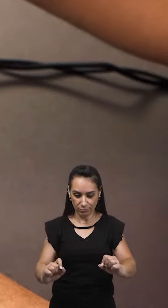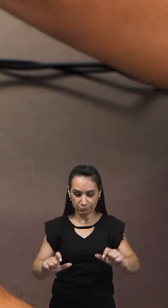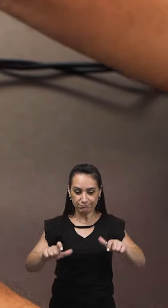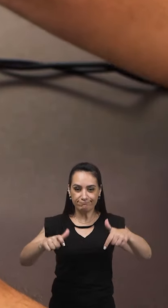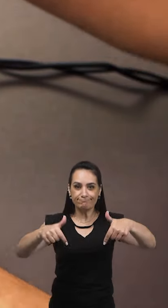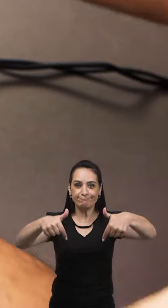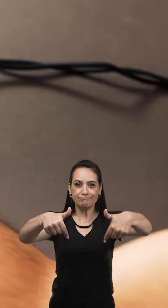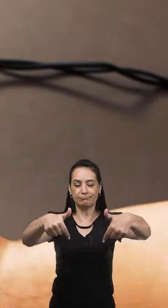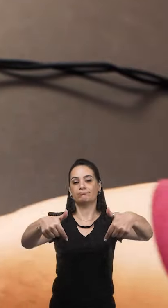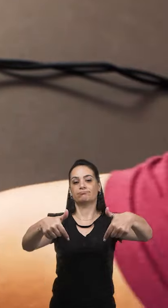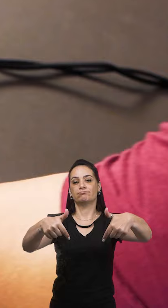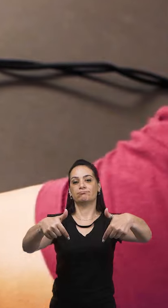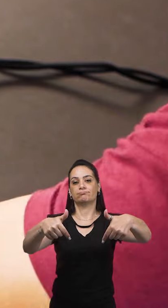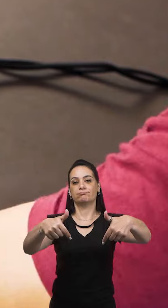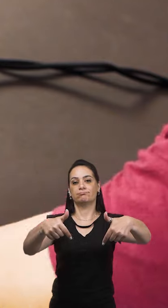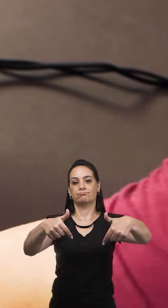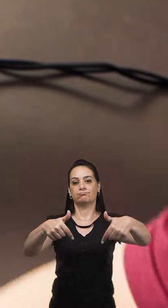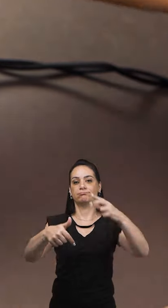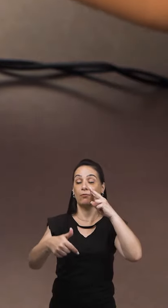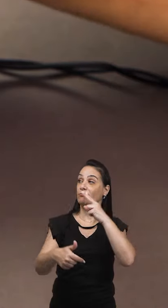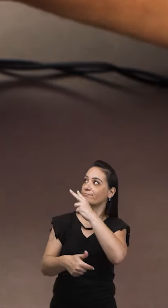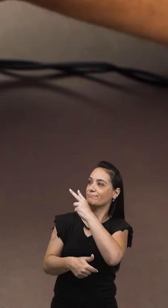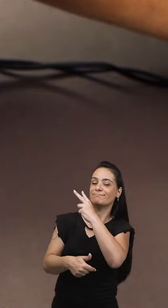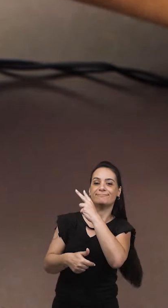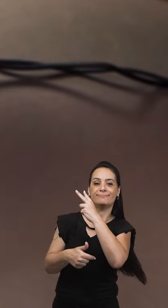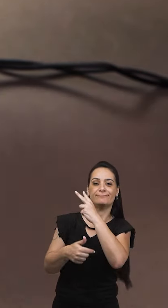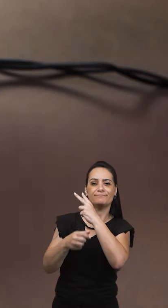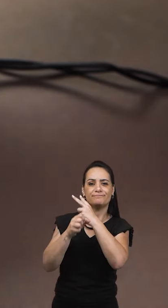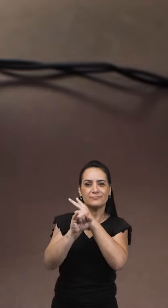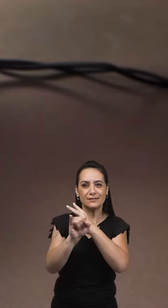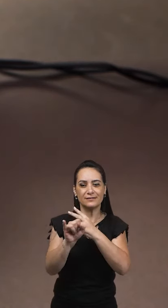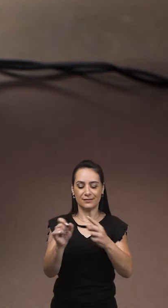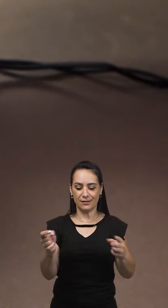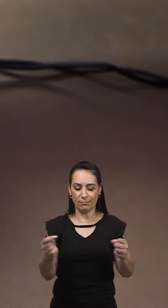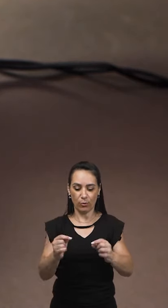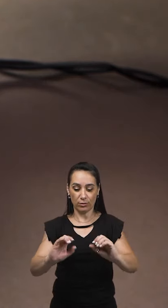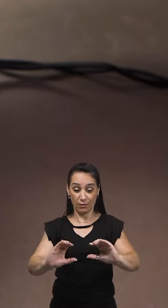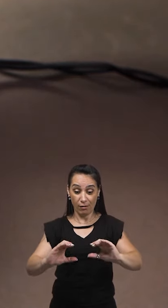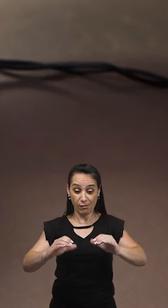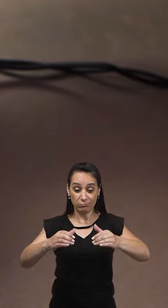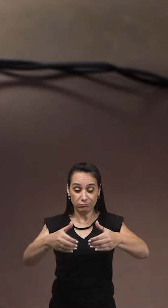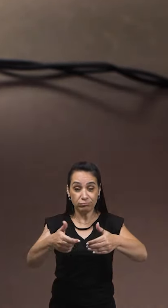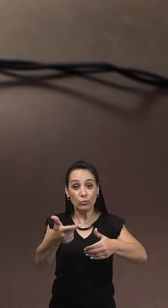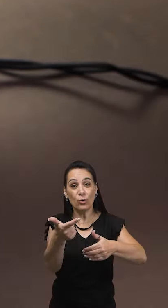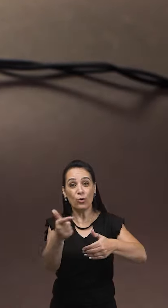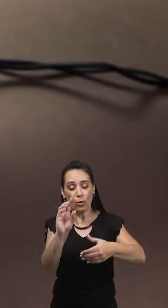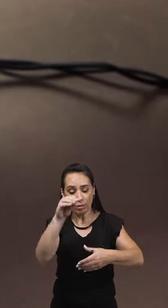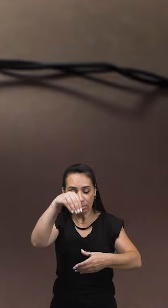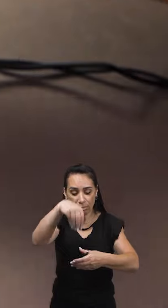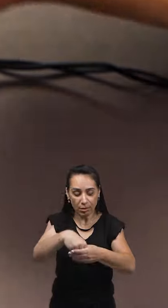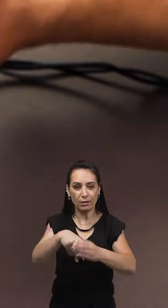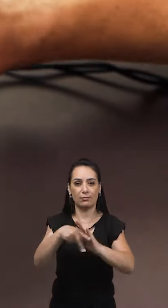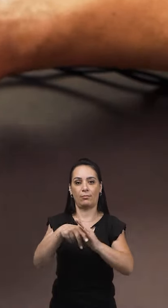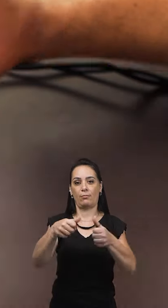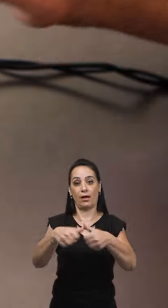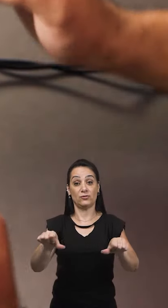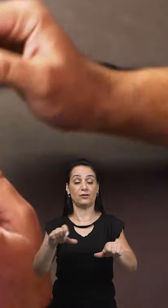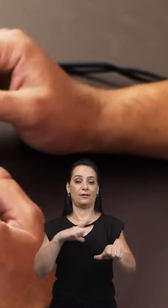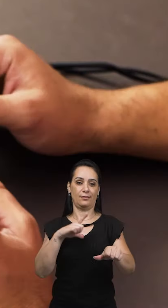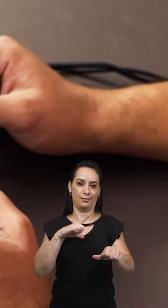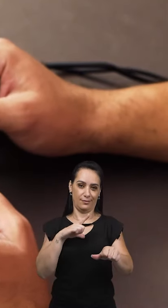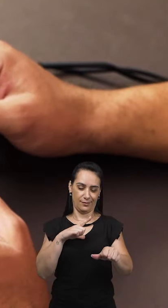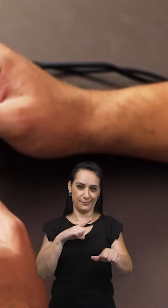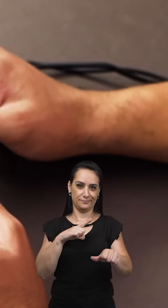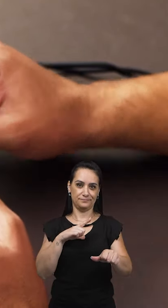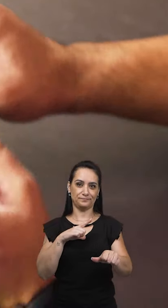pressiono dos dois lados, aí libera a impressora. Se vocês forem ver, se eu pressionar esses outros dois, eu tenho acesso aqui à